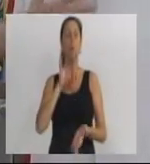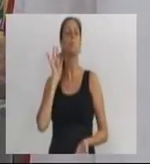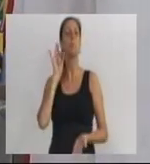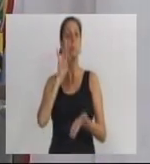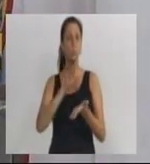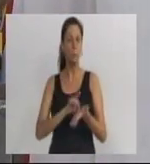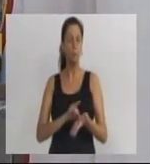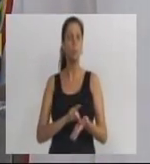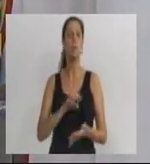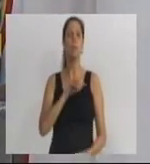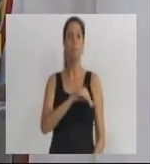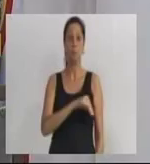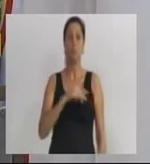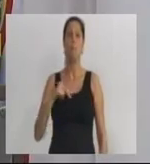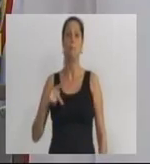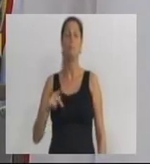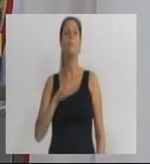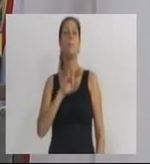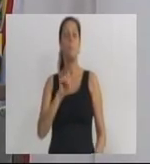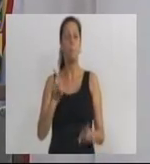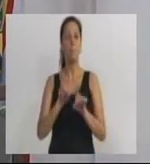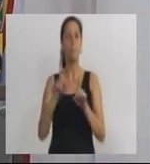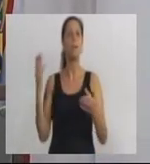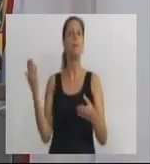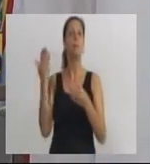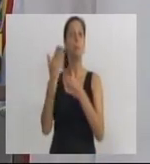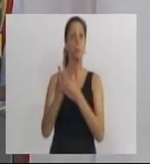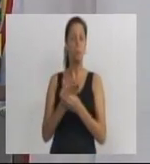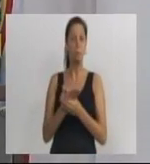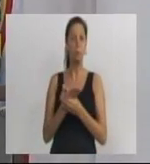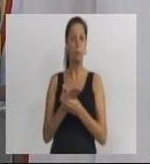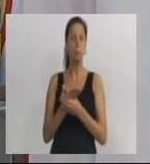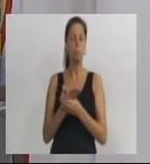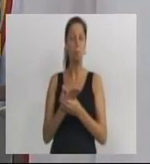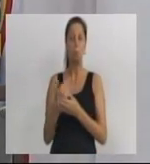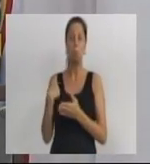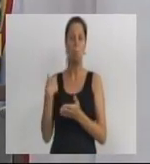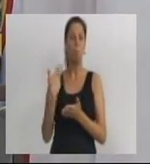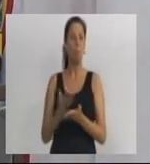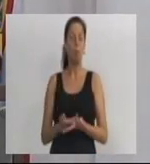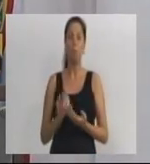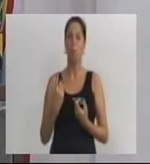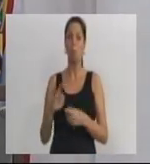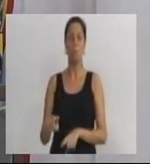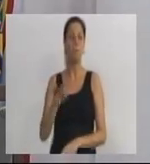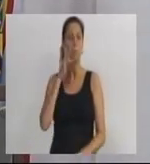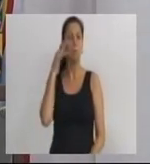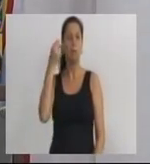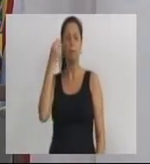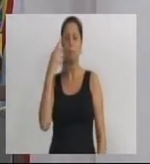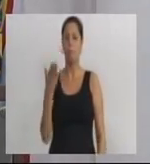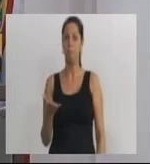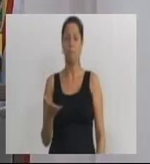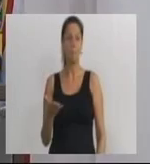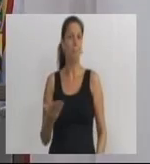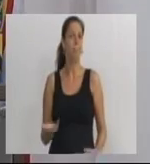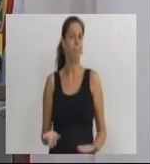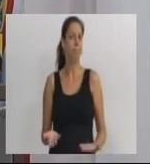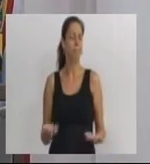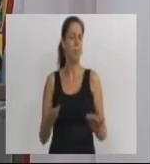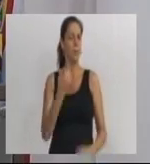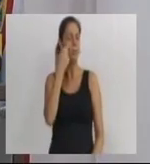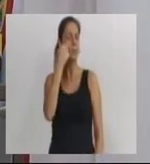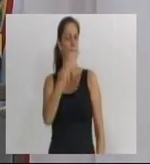vai acabar entrando com uma ação de improbidade administrativa. Não entrou. Só para concluir, vereador Ivanatis. Aí agora eu descobri